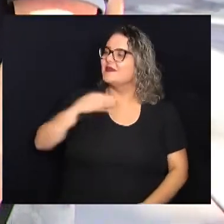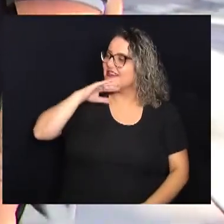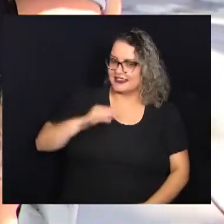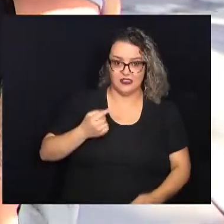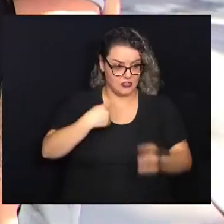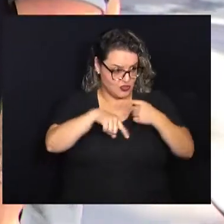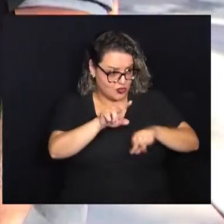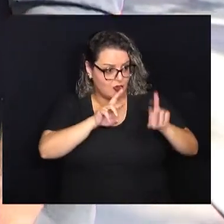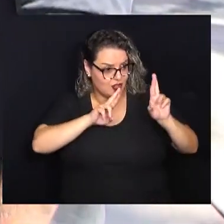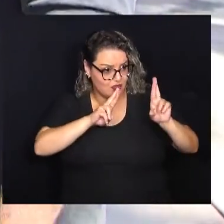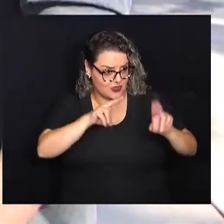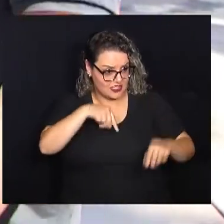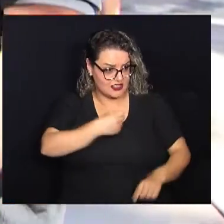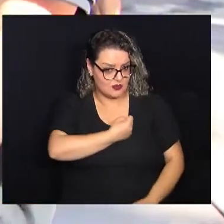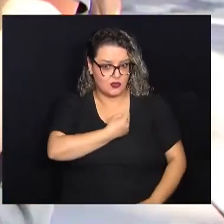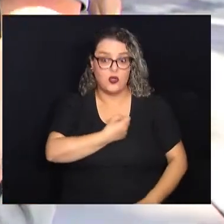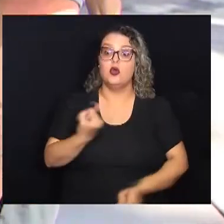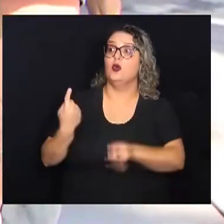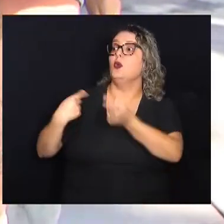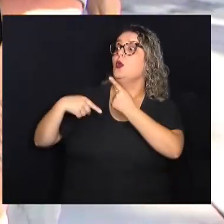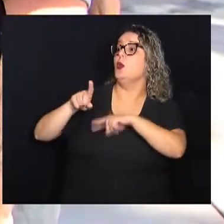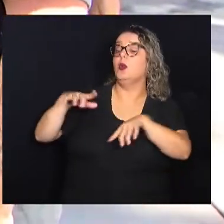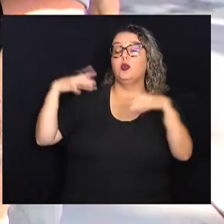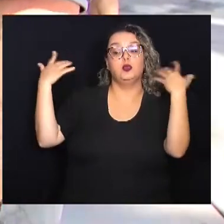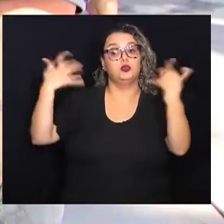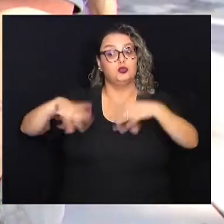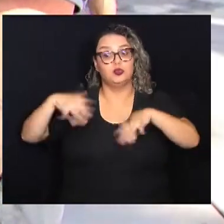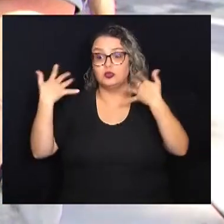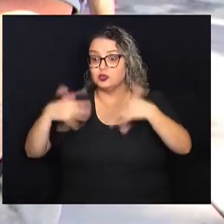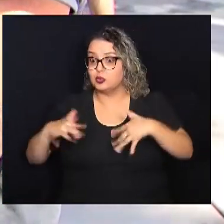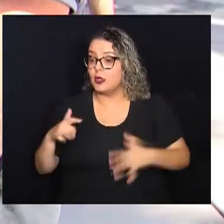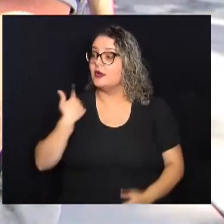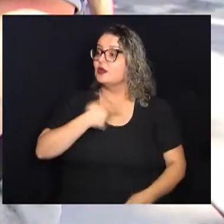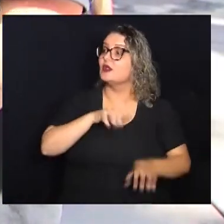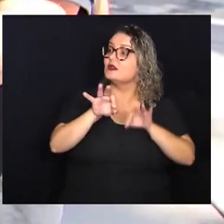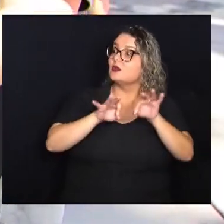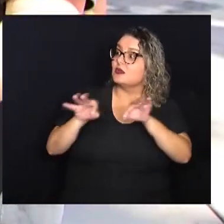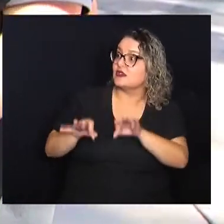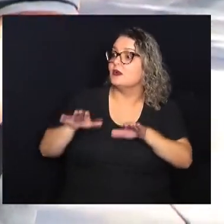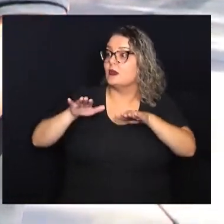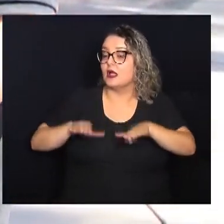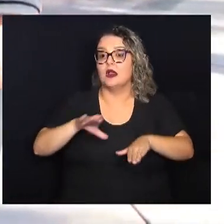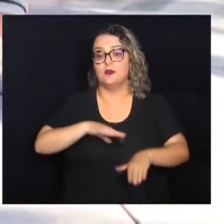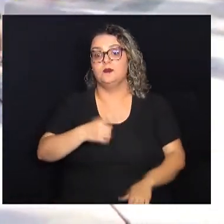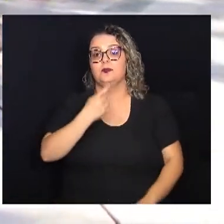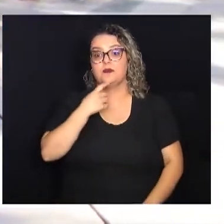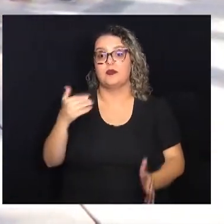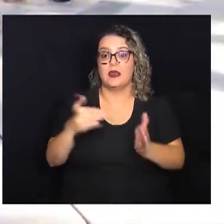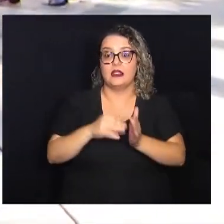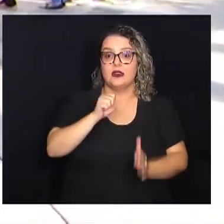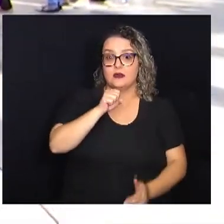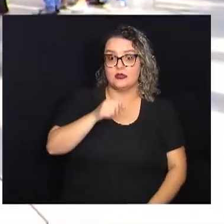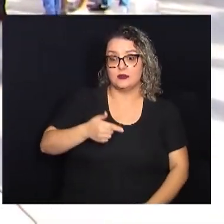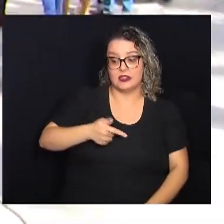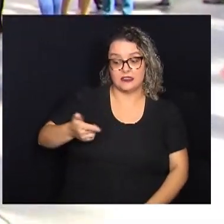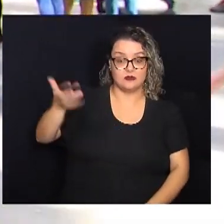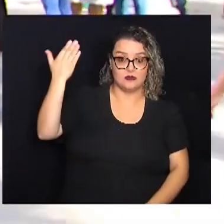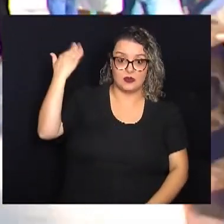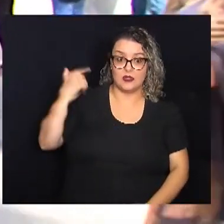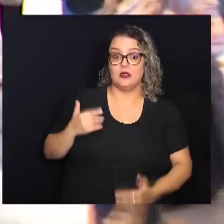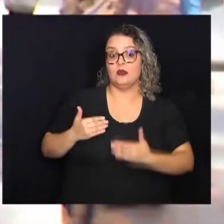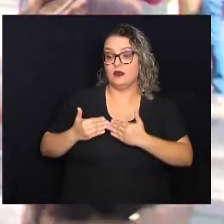expectativa de vocês esse número? Superou demais as expectativas, a gente estava planejando ficar aqui em Campinas até o sábado da semana passada,